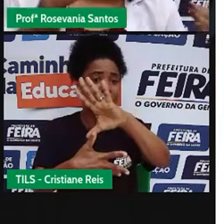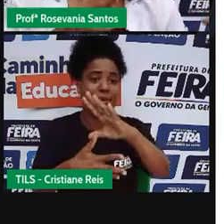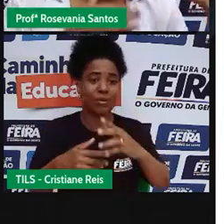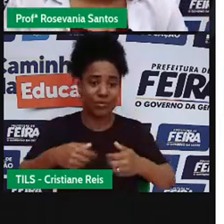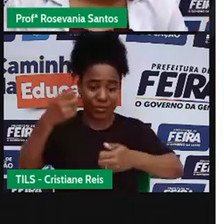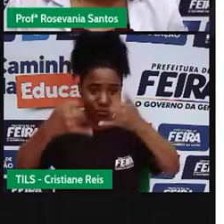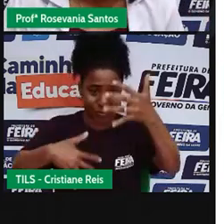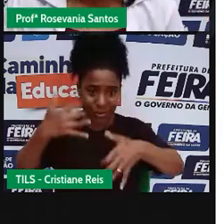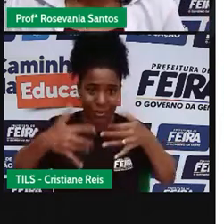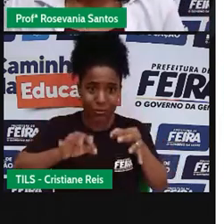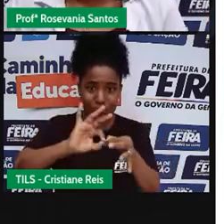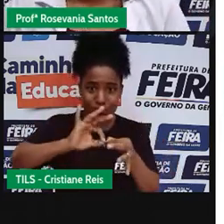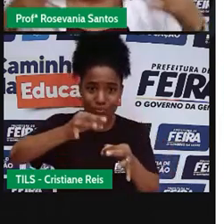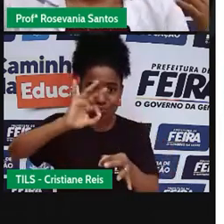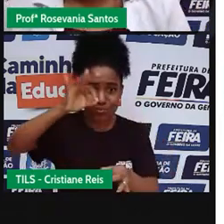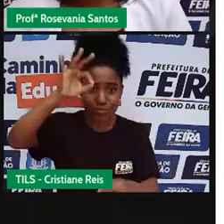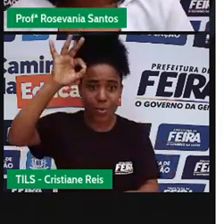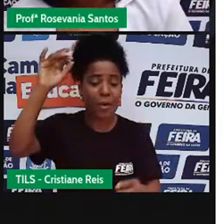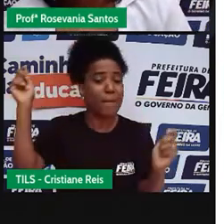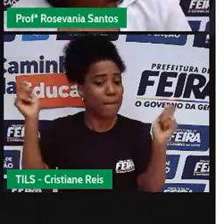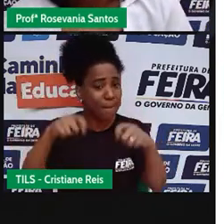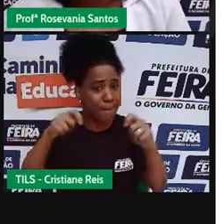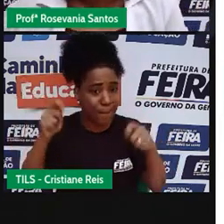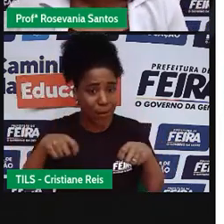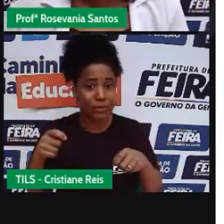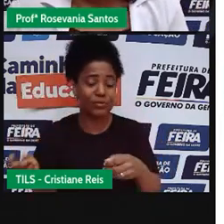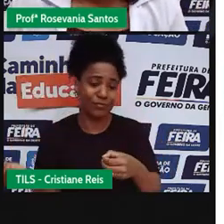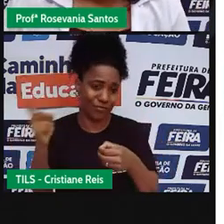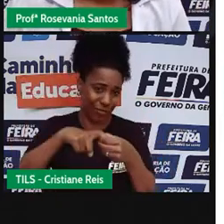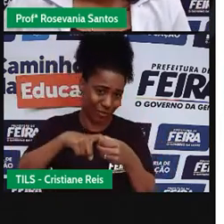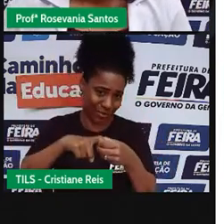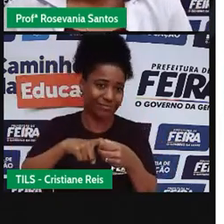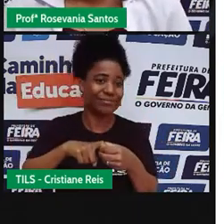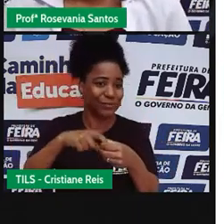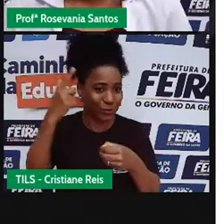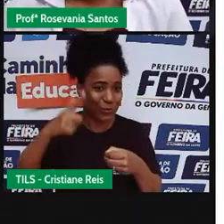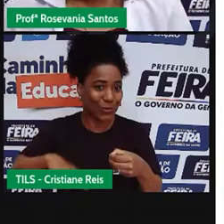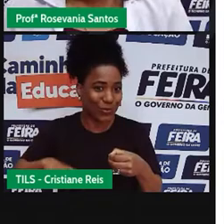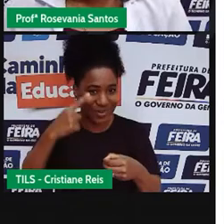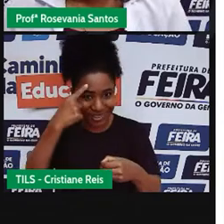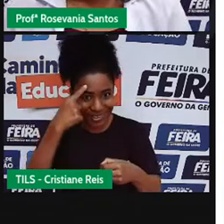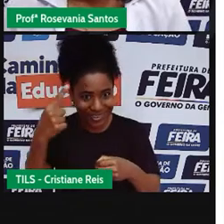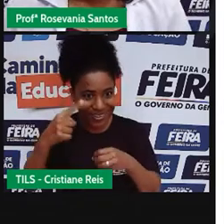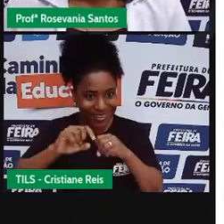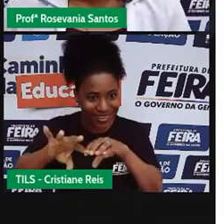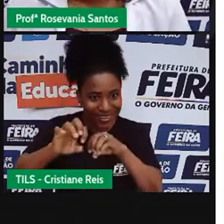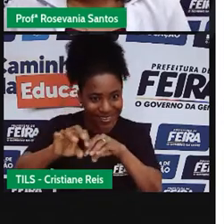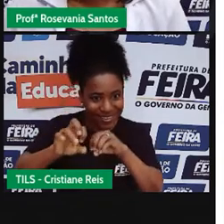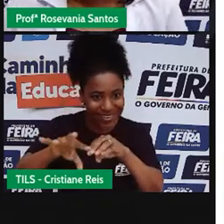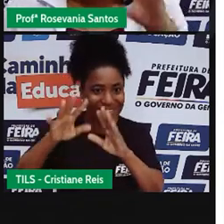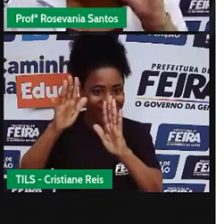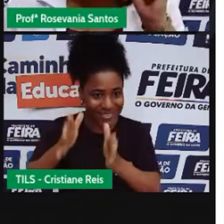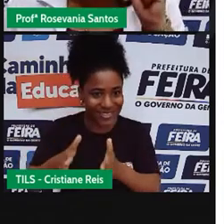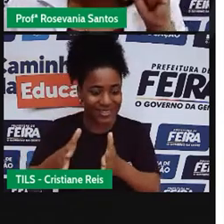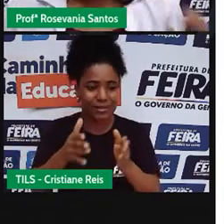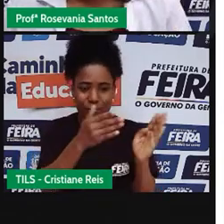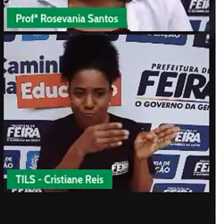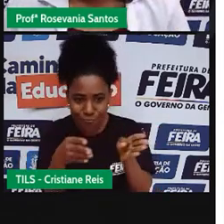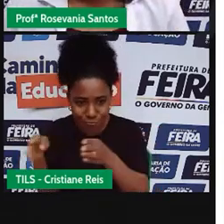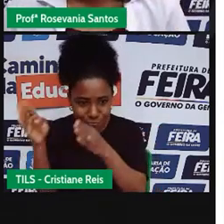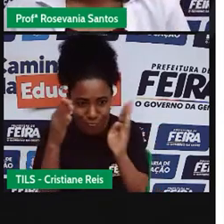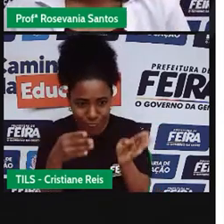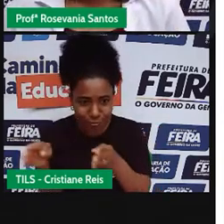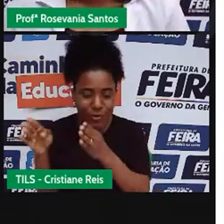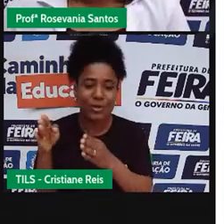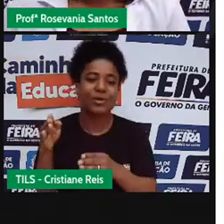muito, porque vocês podem voltar lá na aula do canal e assistir essa aula aí, né? Então, na realidade, só para a gente ter,